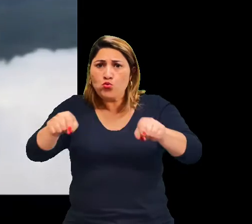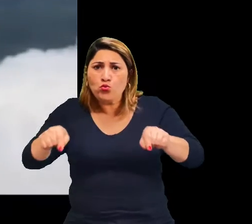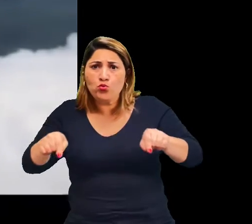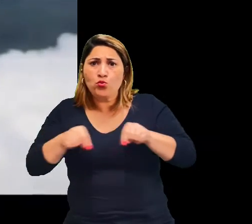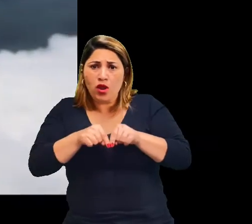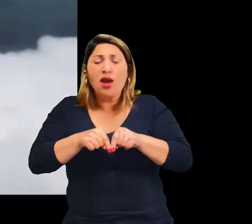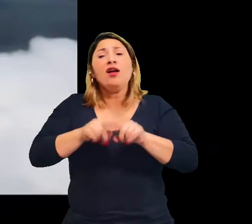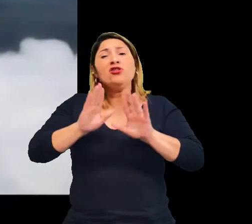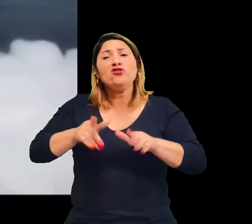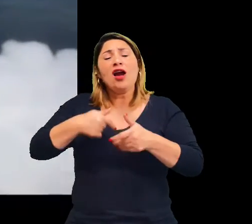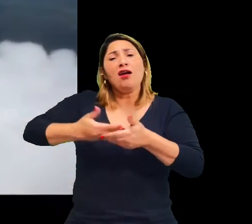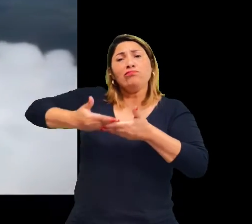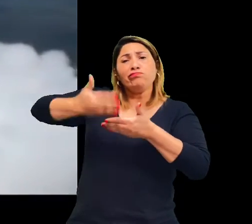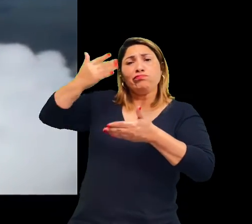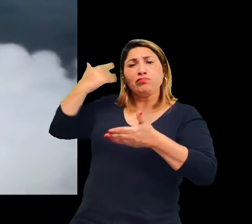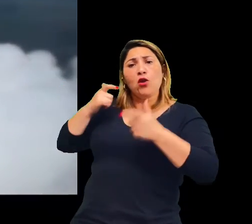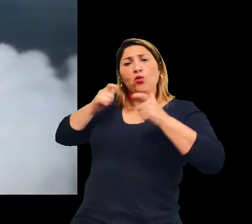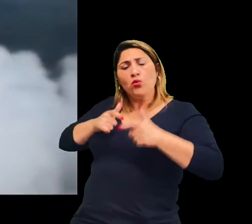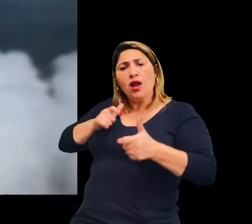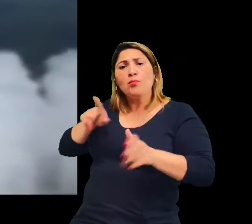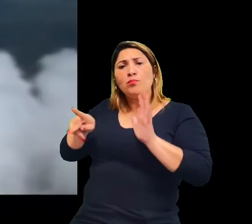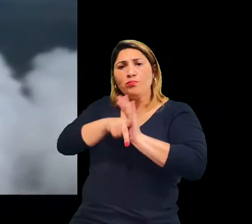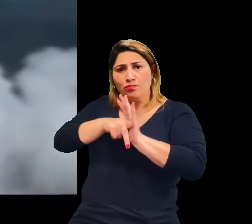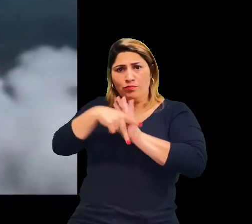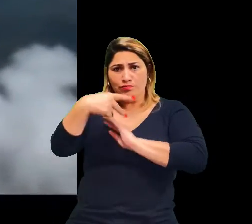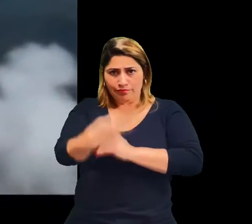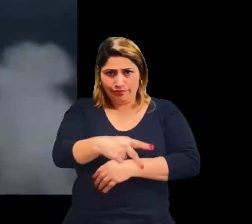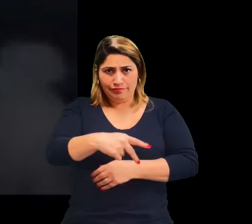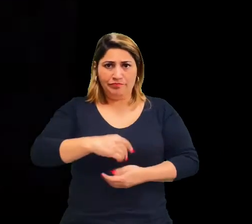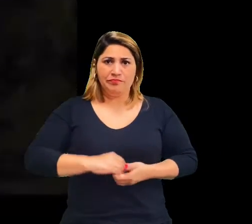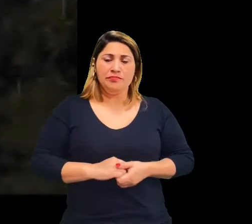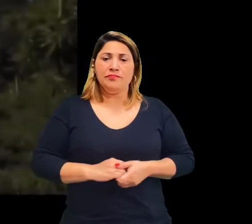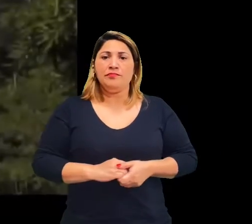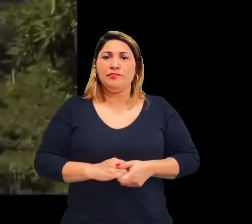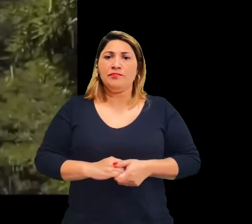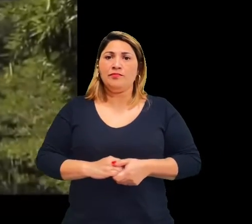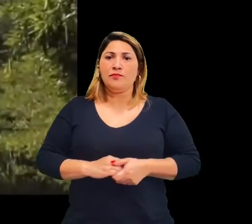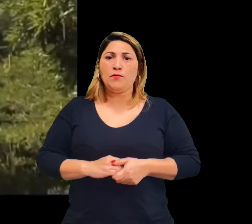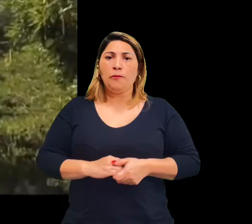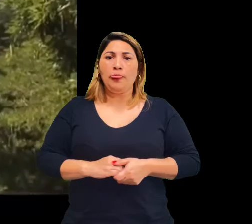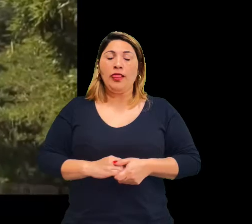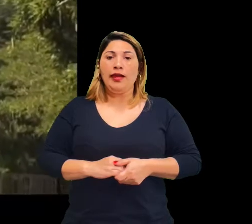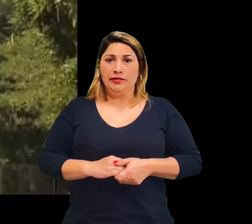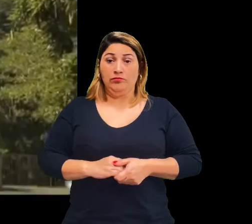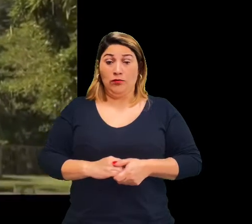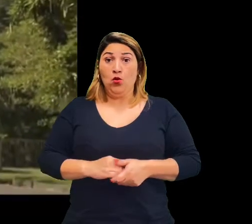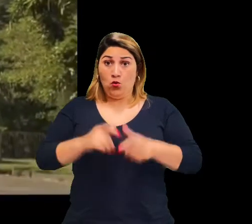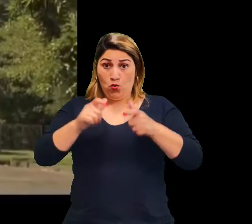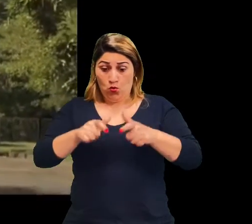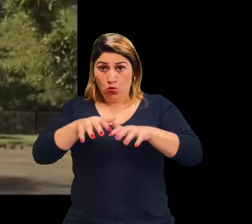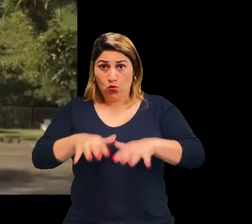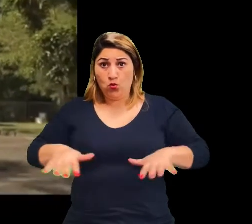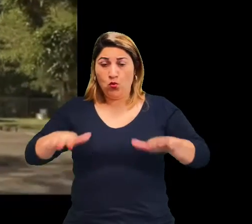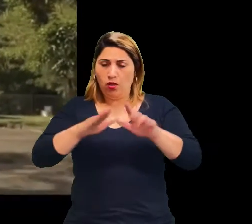antigas terras. O Monte Pascoal, além de